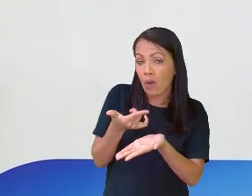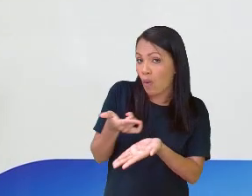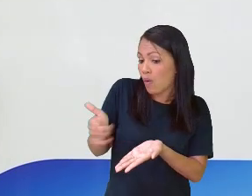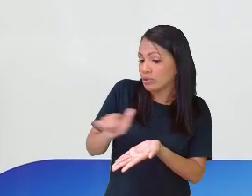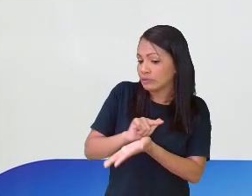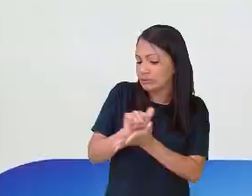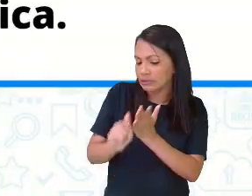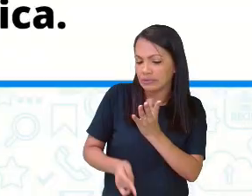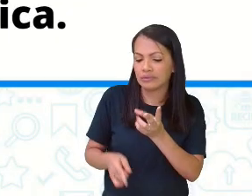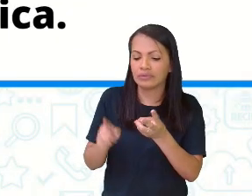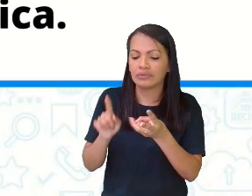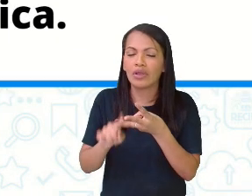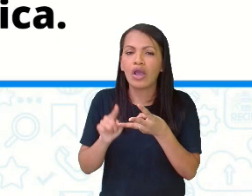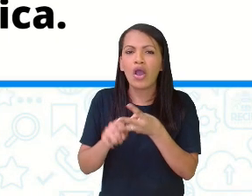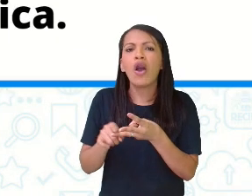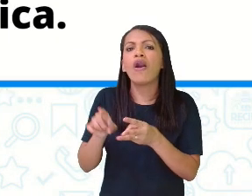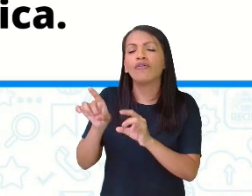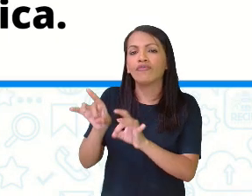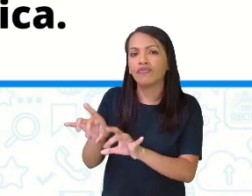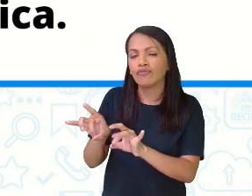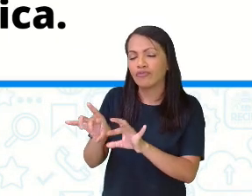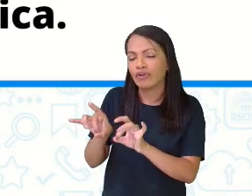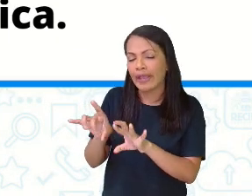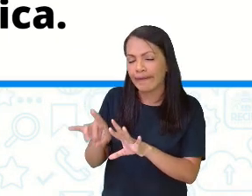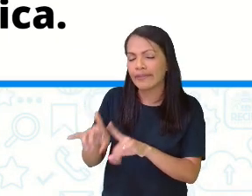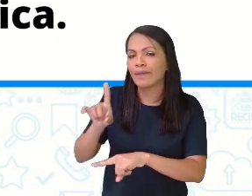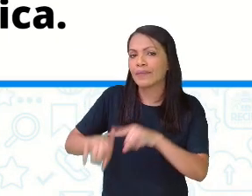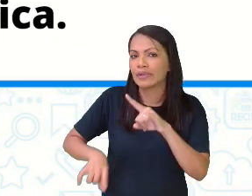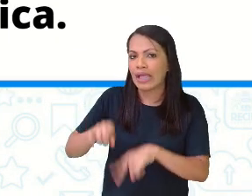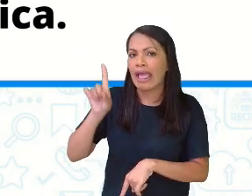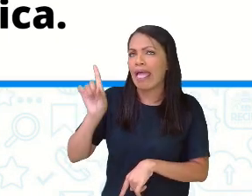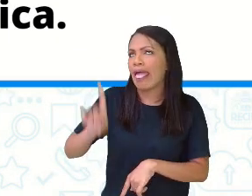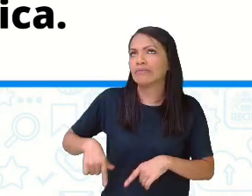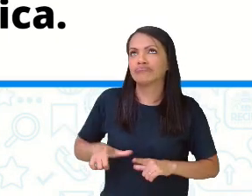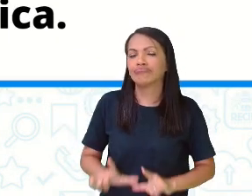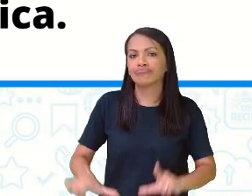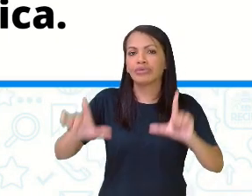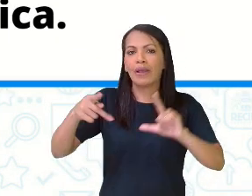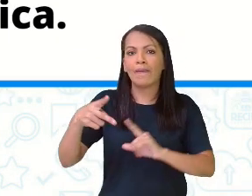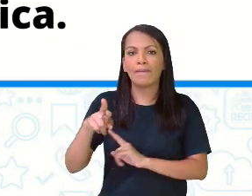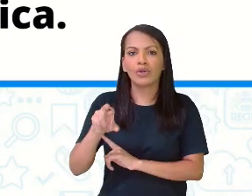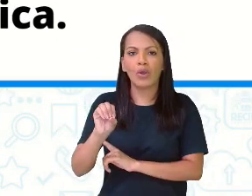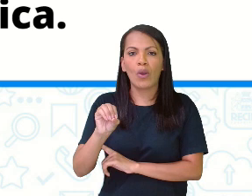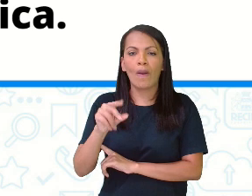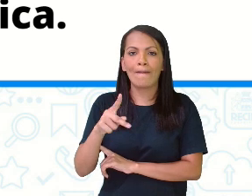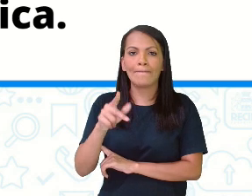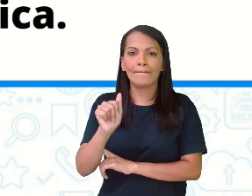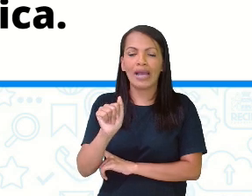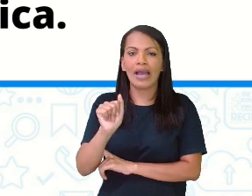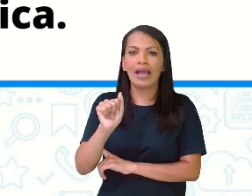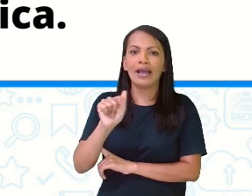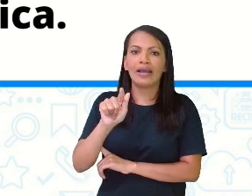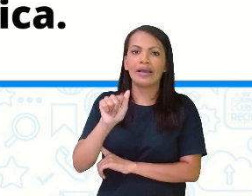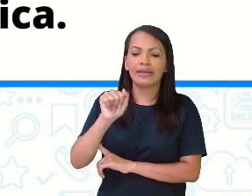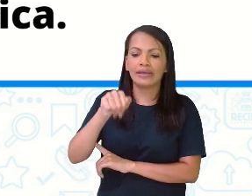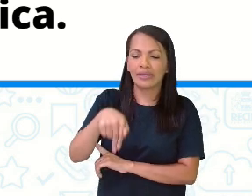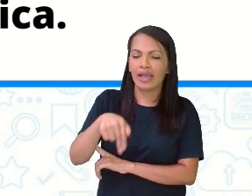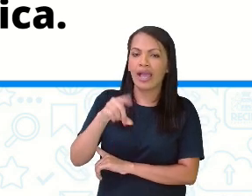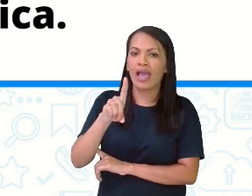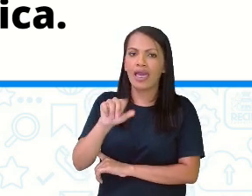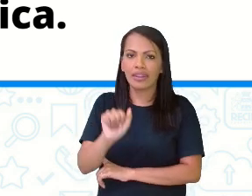textual. Vender um produto é uma propaganda. Outro gênero textual. E aí nos sobra